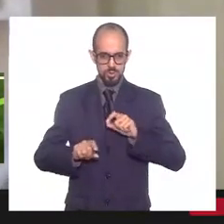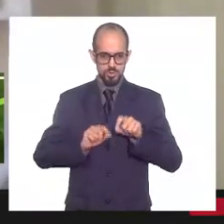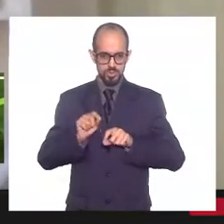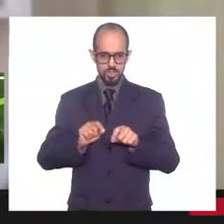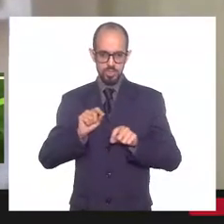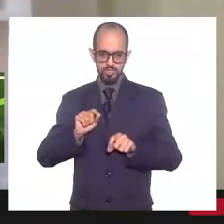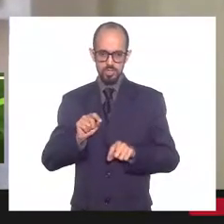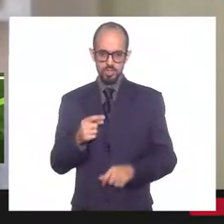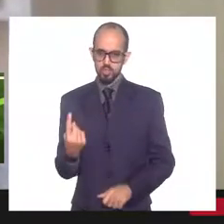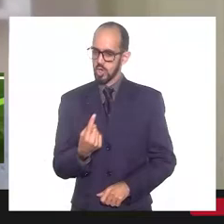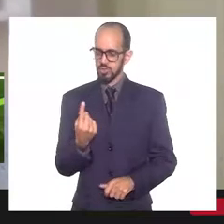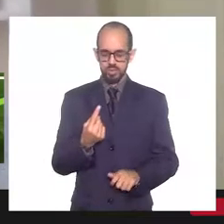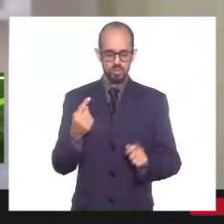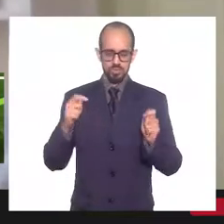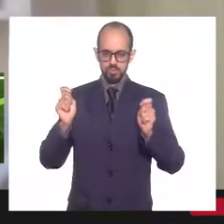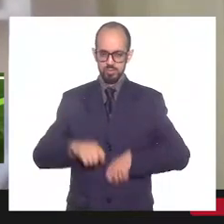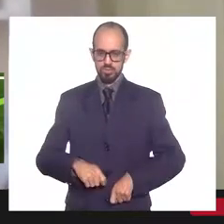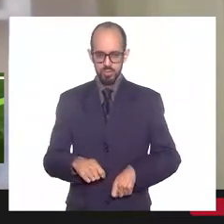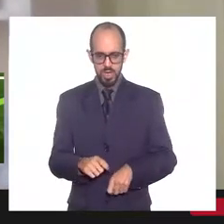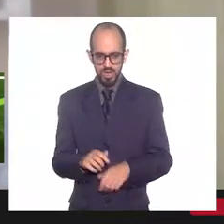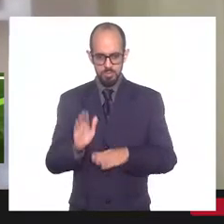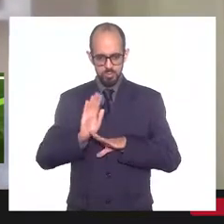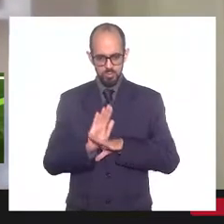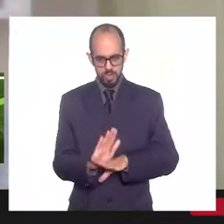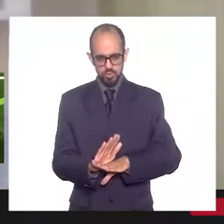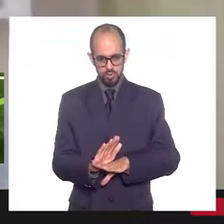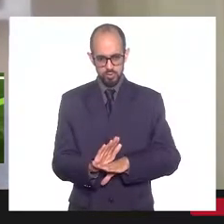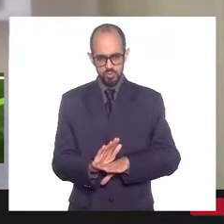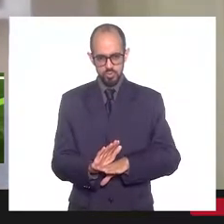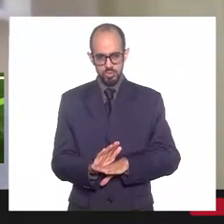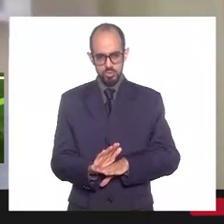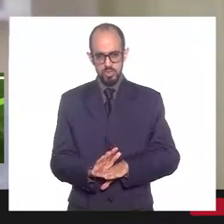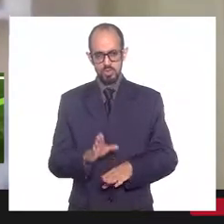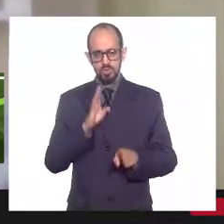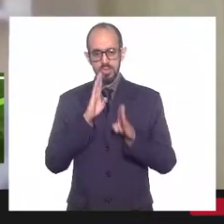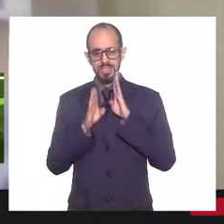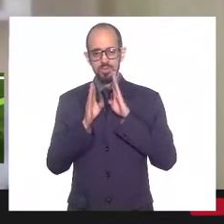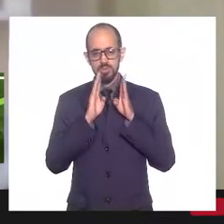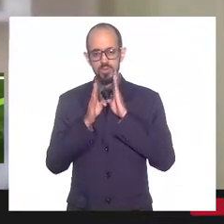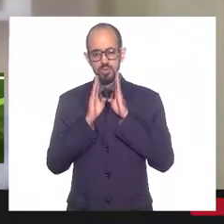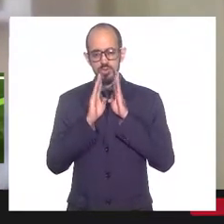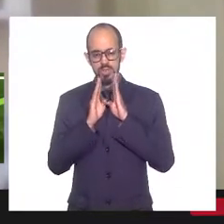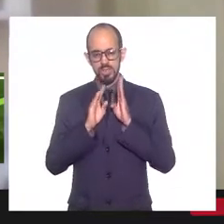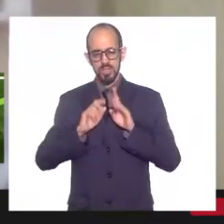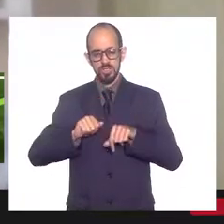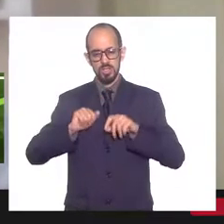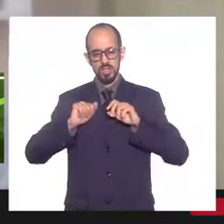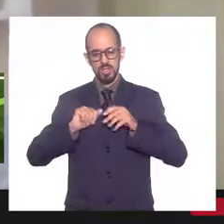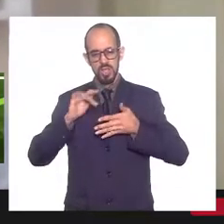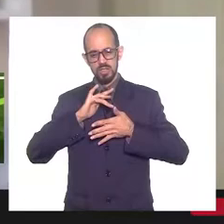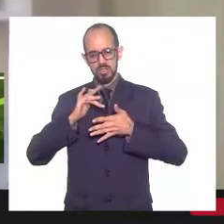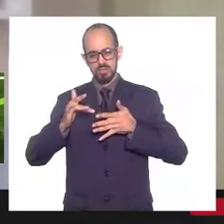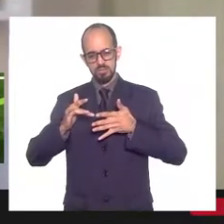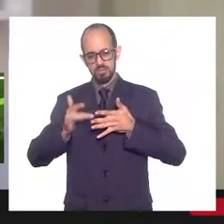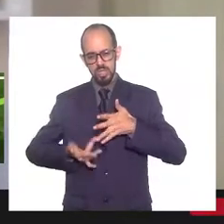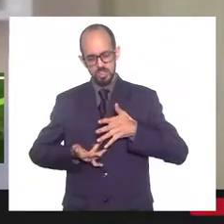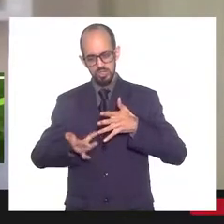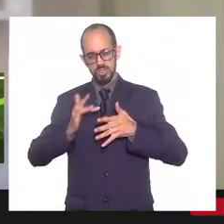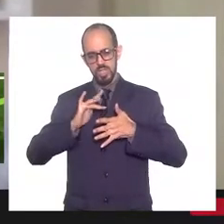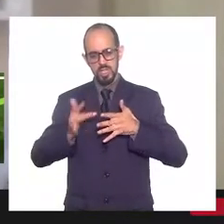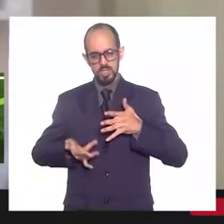sozinhos não é possível com ajuda dos Facebook com a ajuda das redes sociais